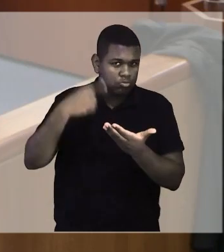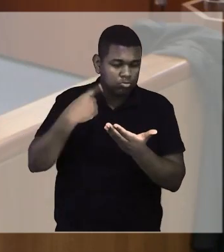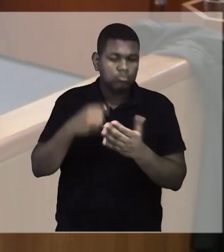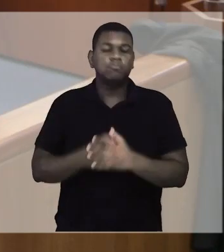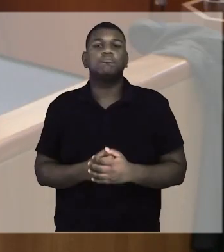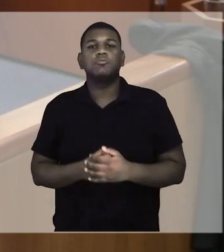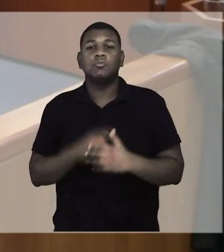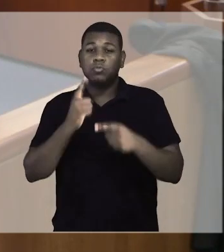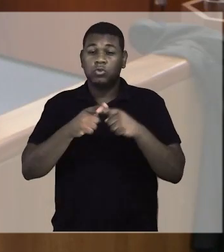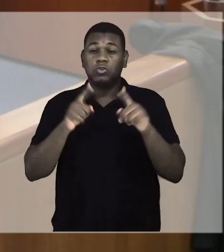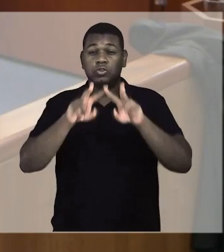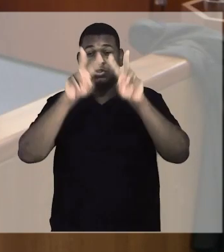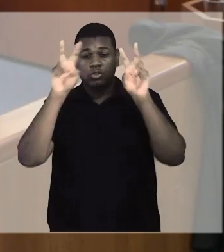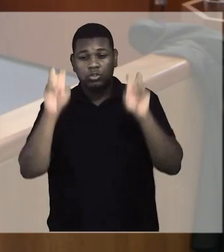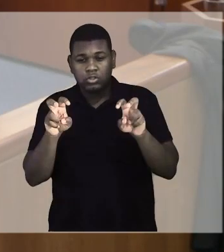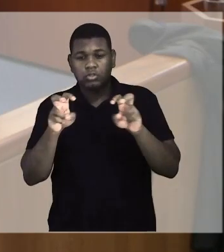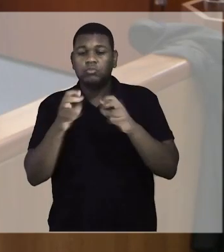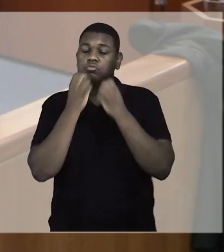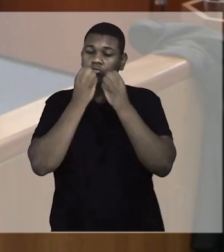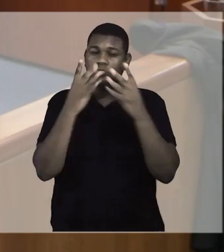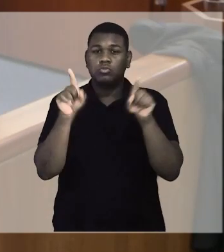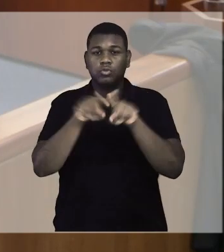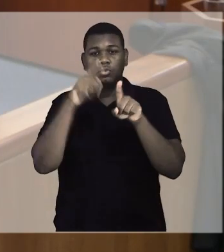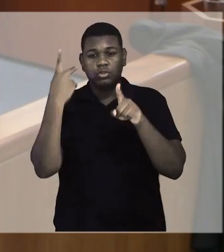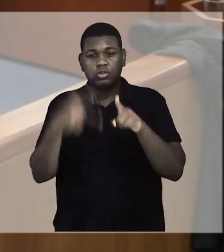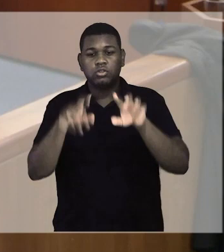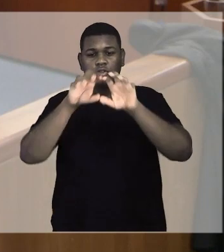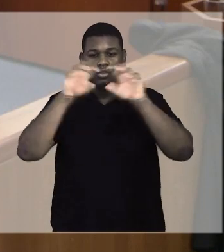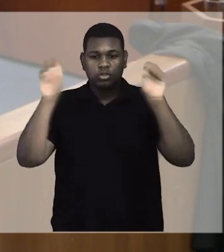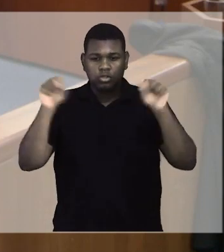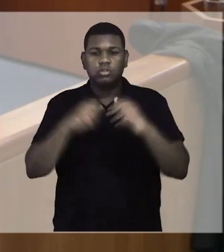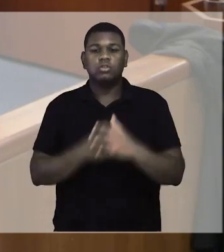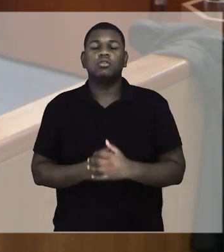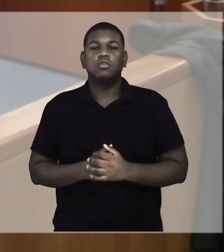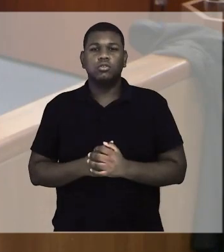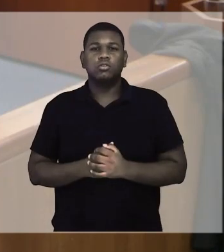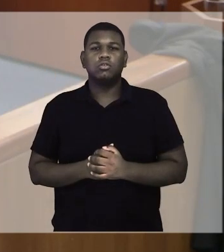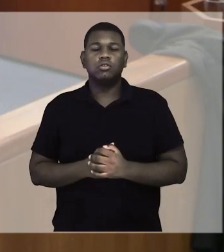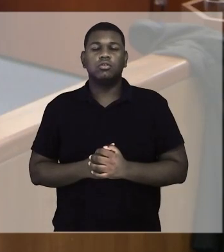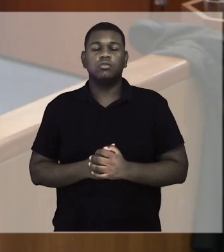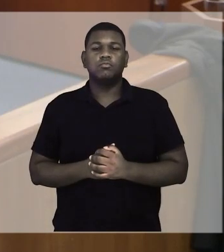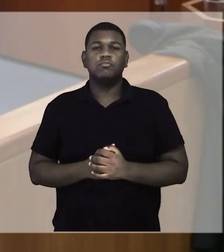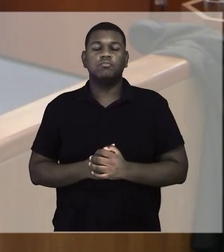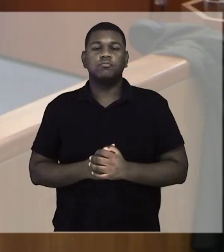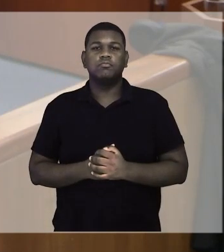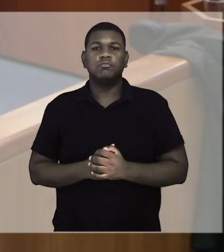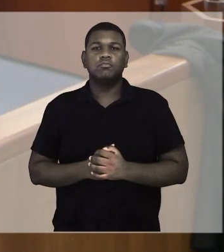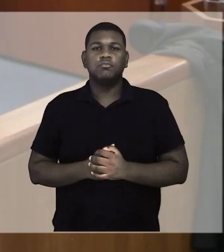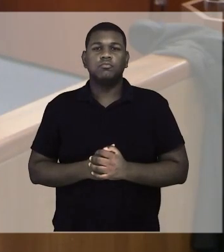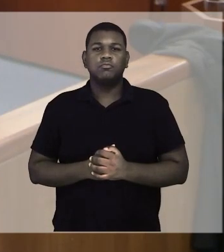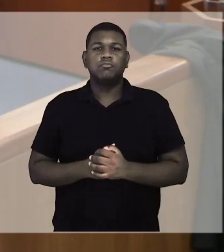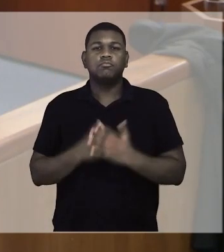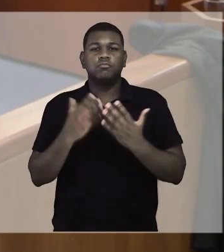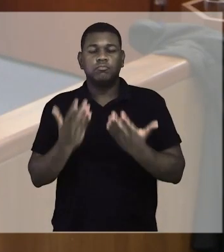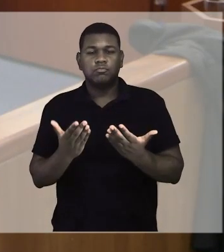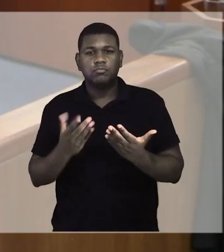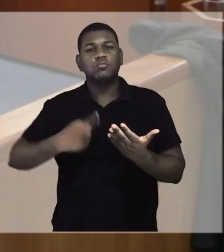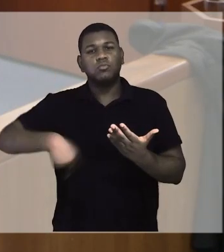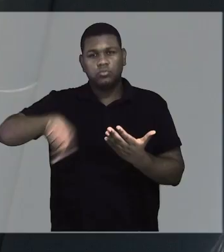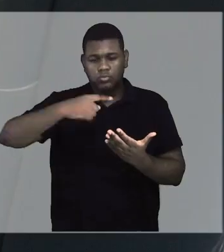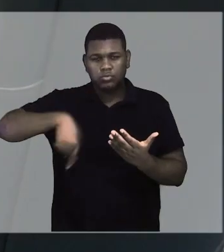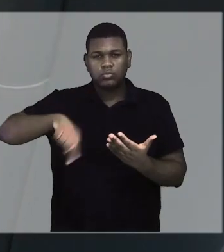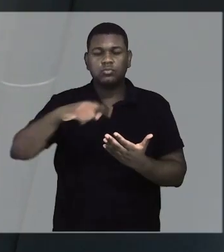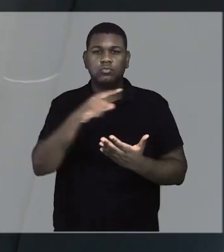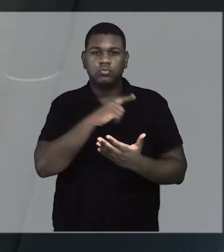cumprimentar o advogado pela sustentação oral, o Ministério Público Federal. Aliás, o tema nós debatemos na última sessão aqui do Tribunal,